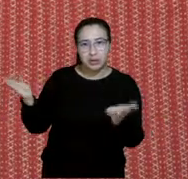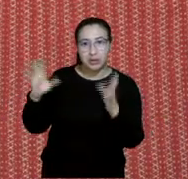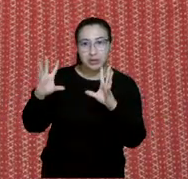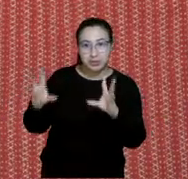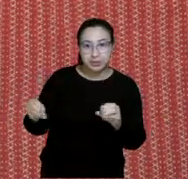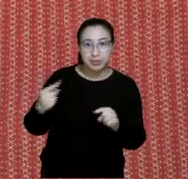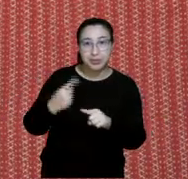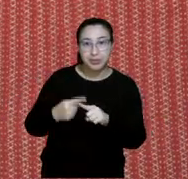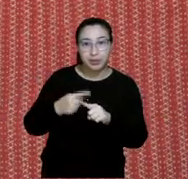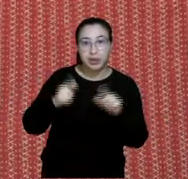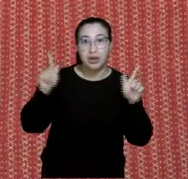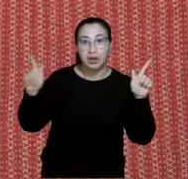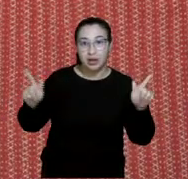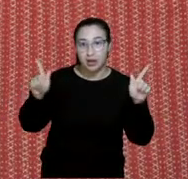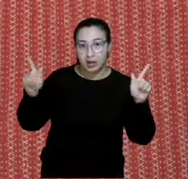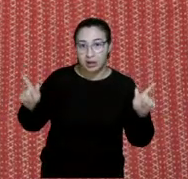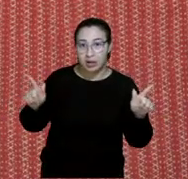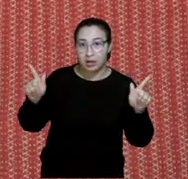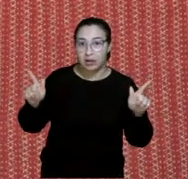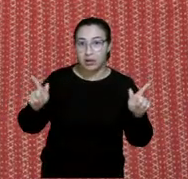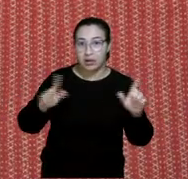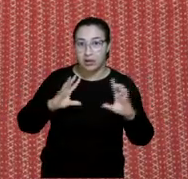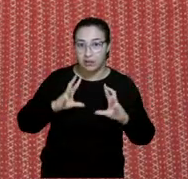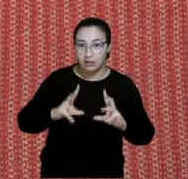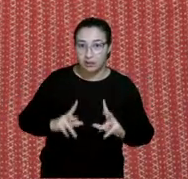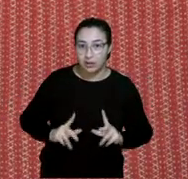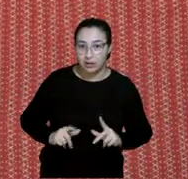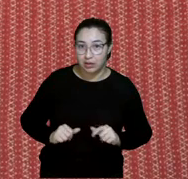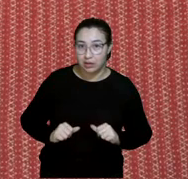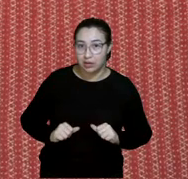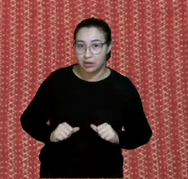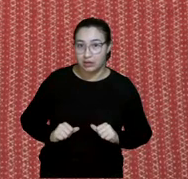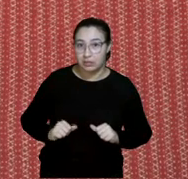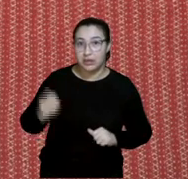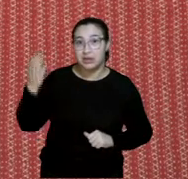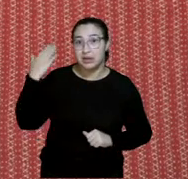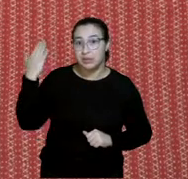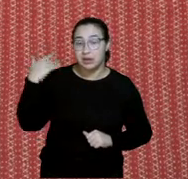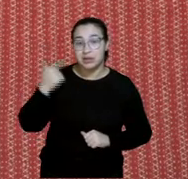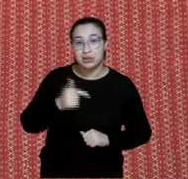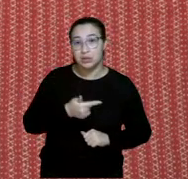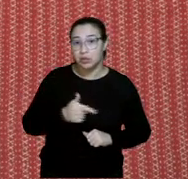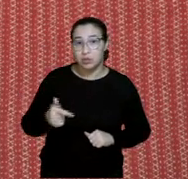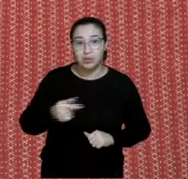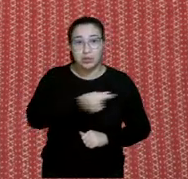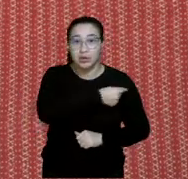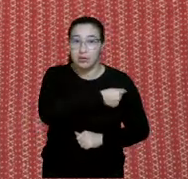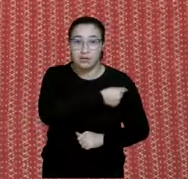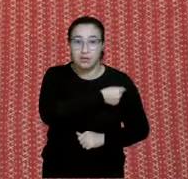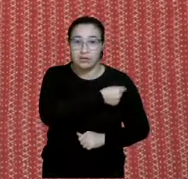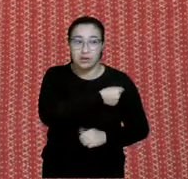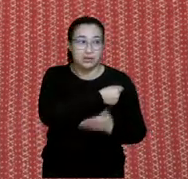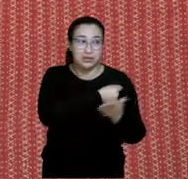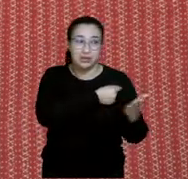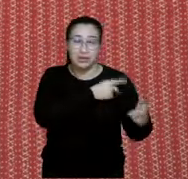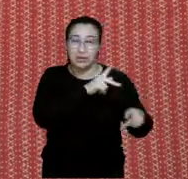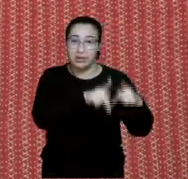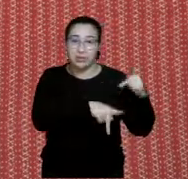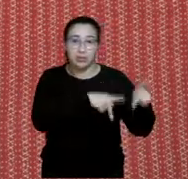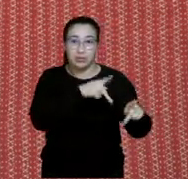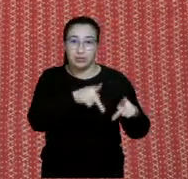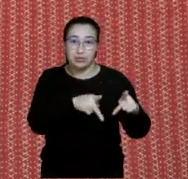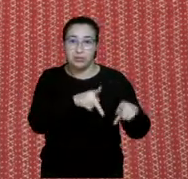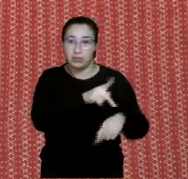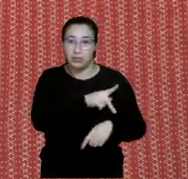a greve sanitária foi uma greve naquela ocasião onde não tinha vacina para aqueles professores e foi ter tido uma manifestação